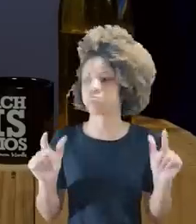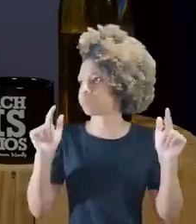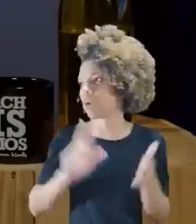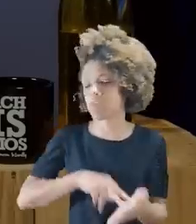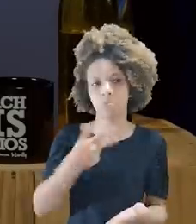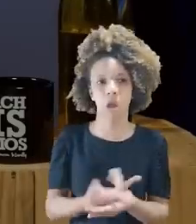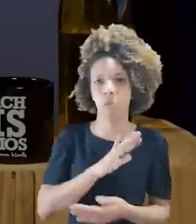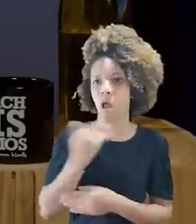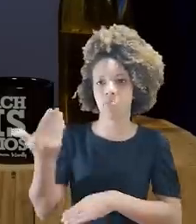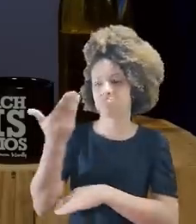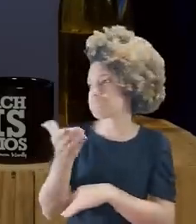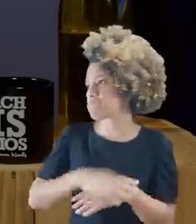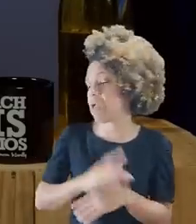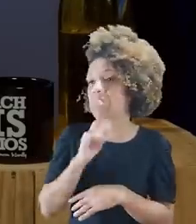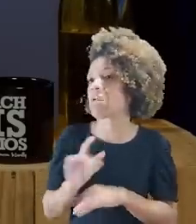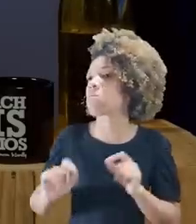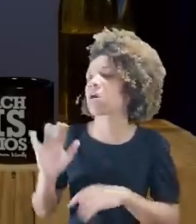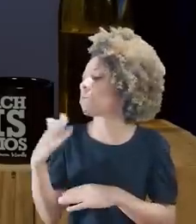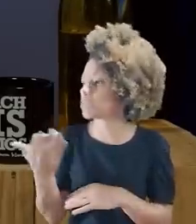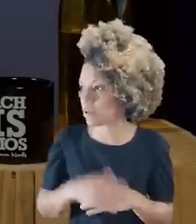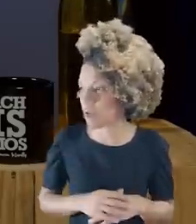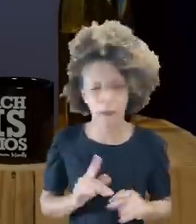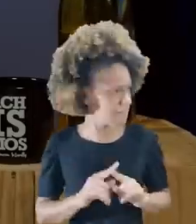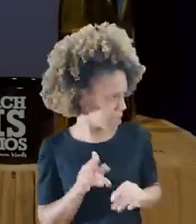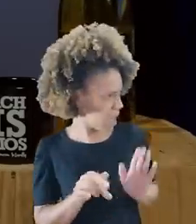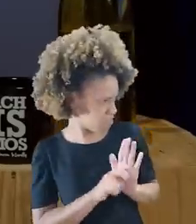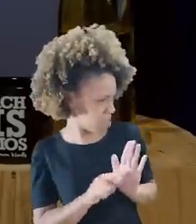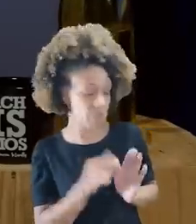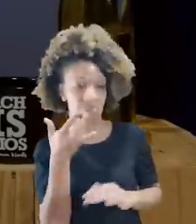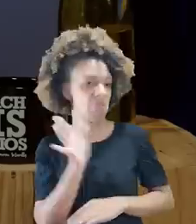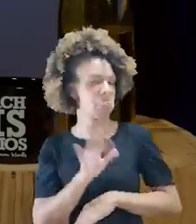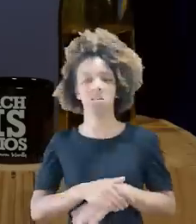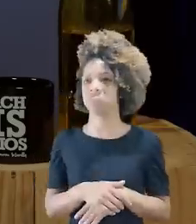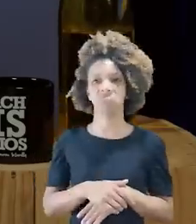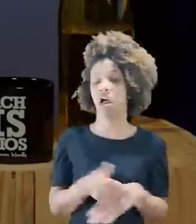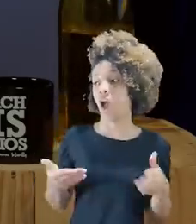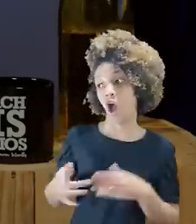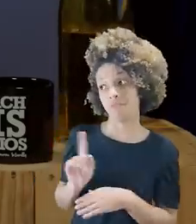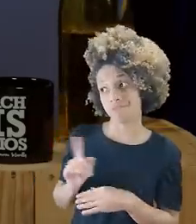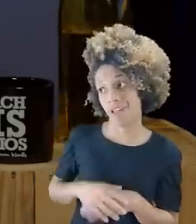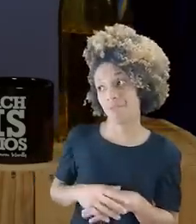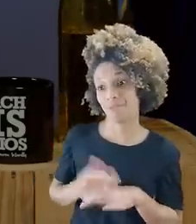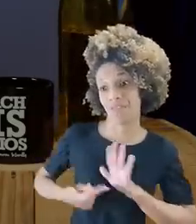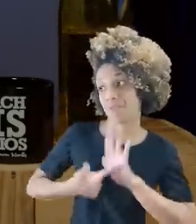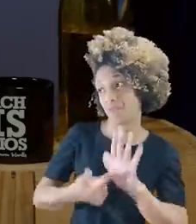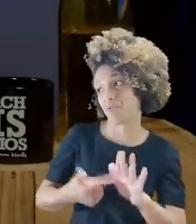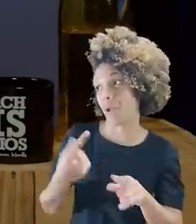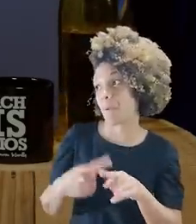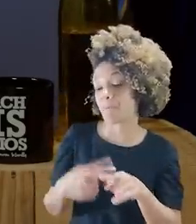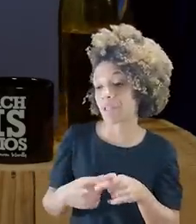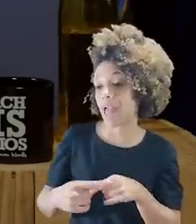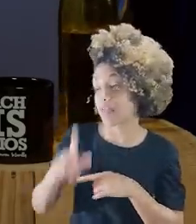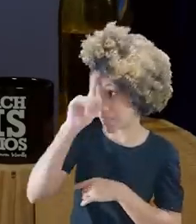chorando tá não chora não no para ganhar Ibope lá no vídeo Chora tá feliz ela mostra tá triste ela mostra tá doente no hospital